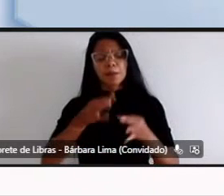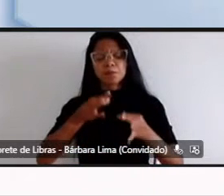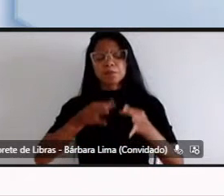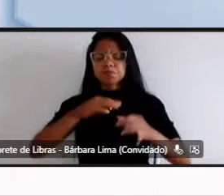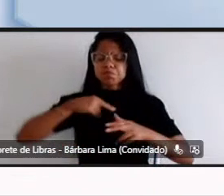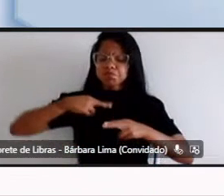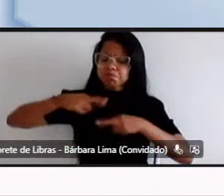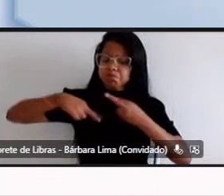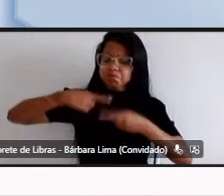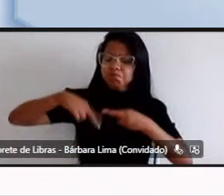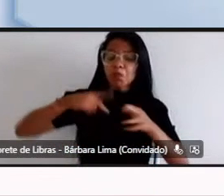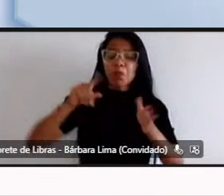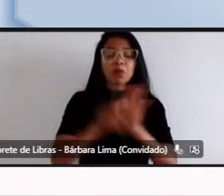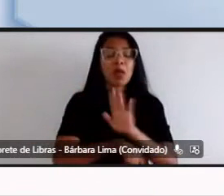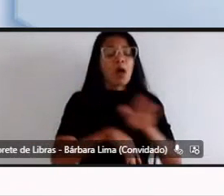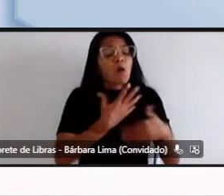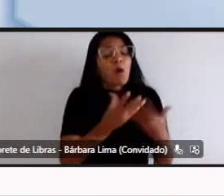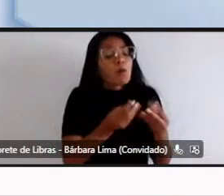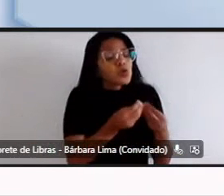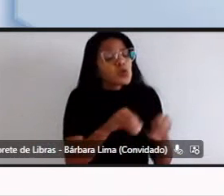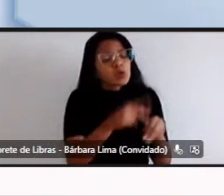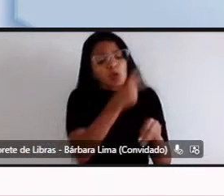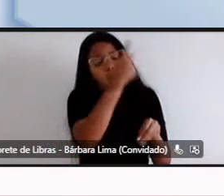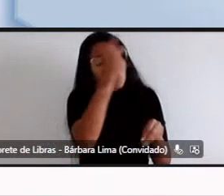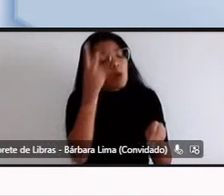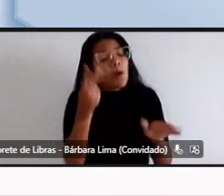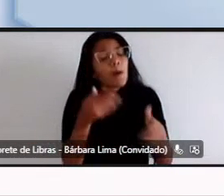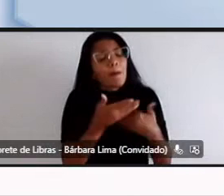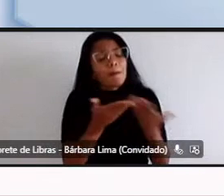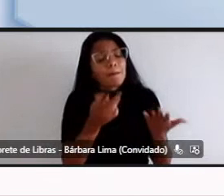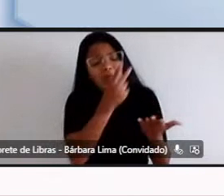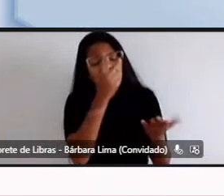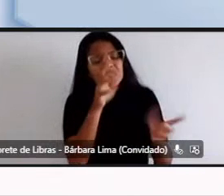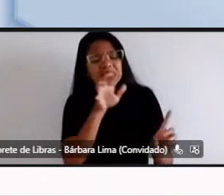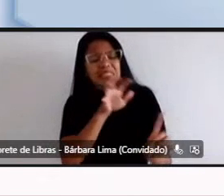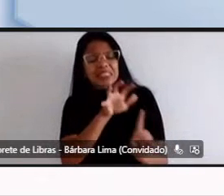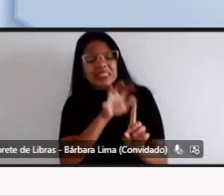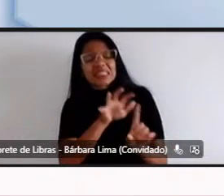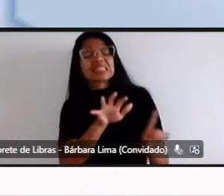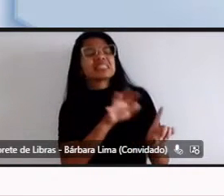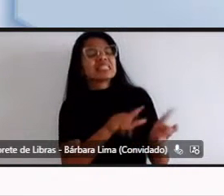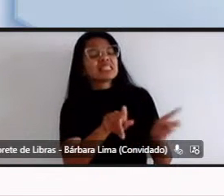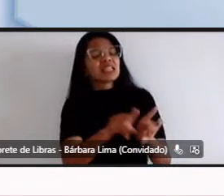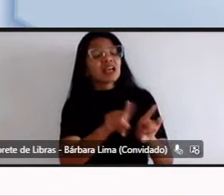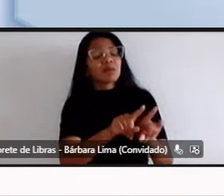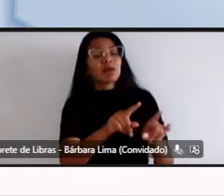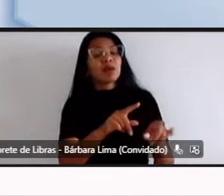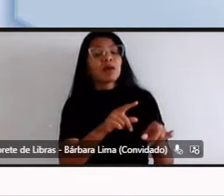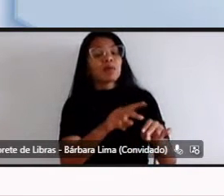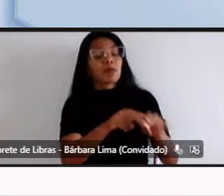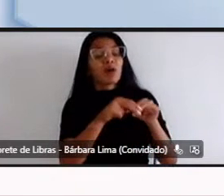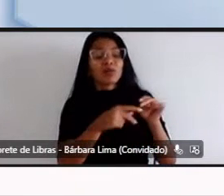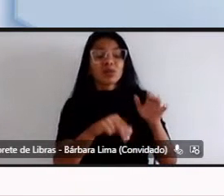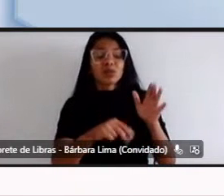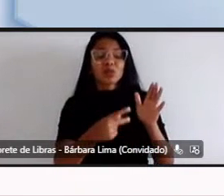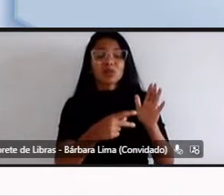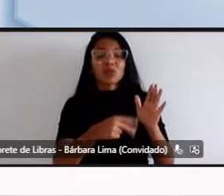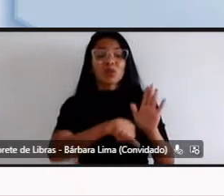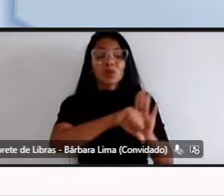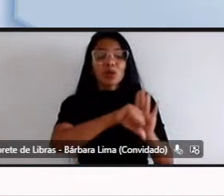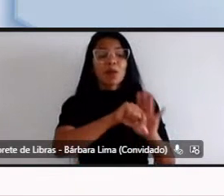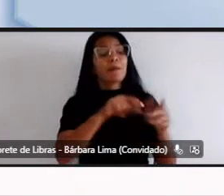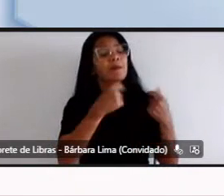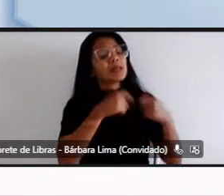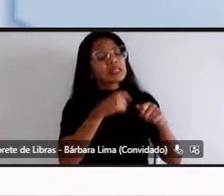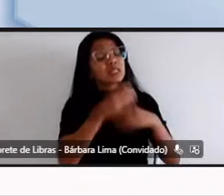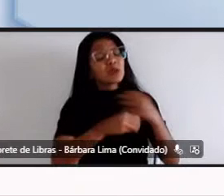qual foi o dano, quem foi afetado, quem são as pessoas que foram também diretamente afetadas e que precisam participar da solução, da